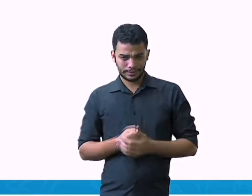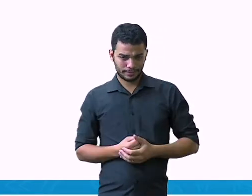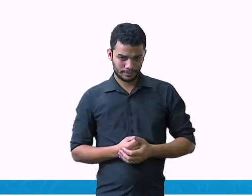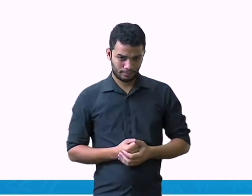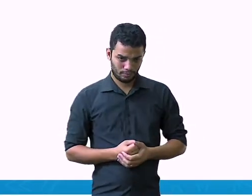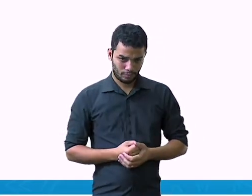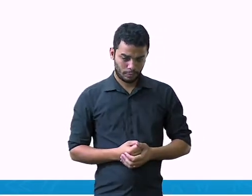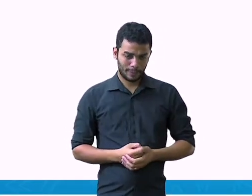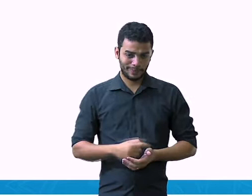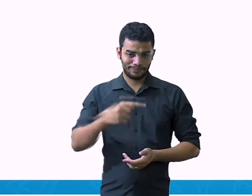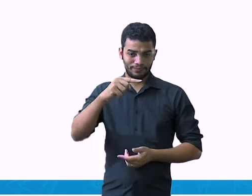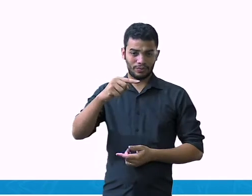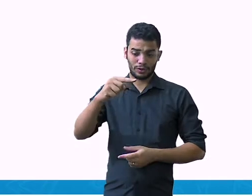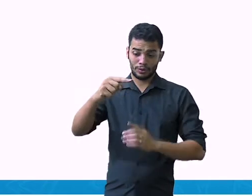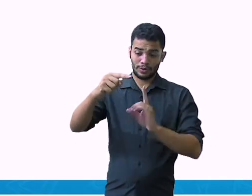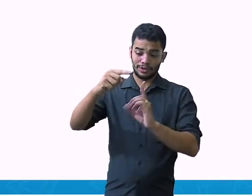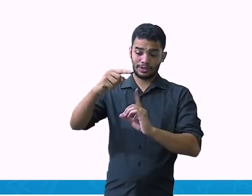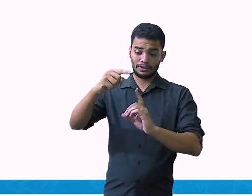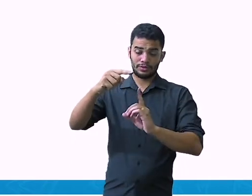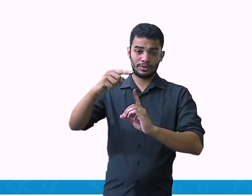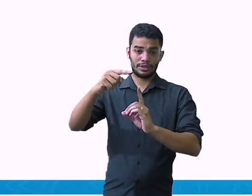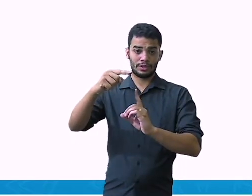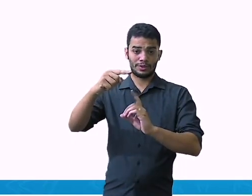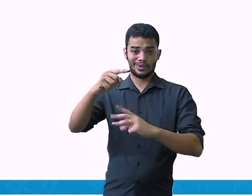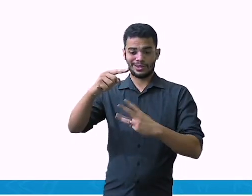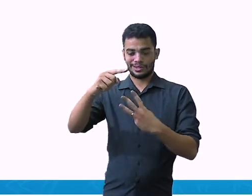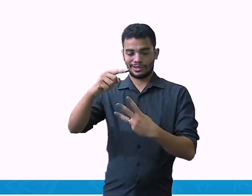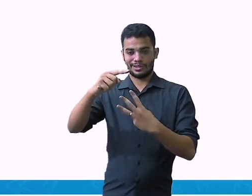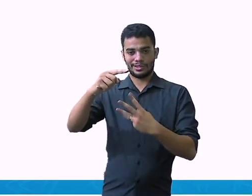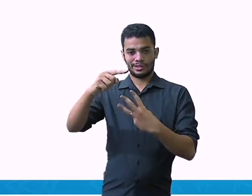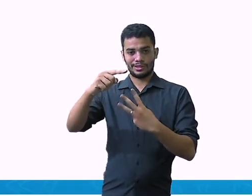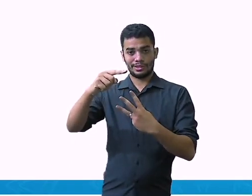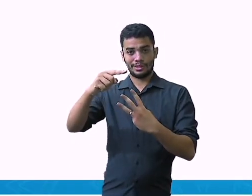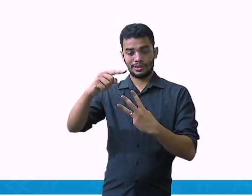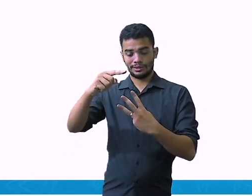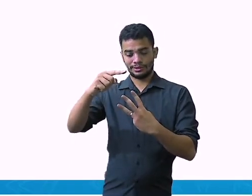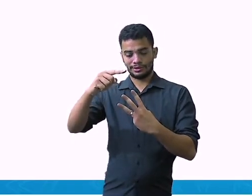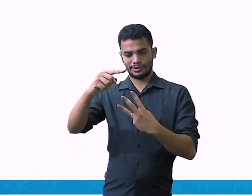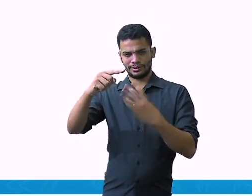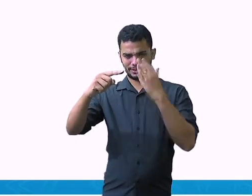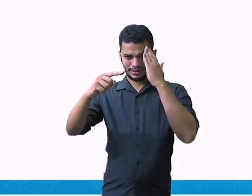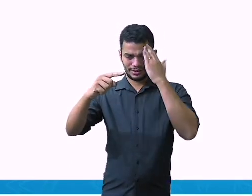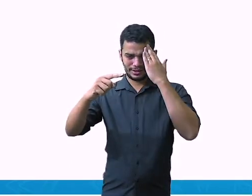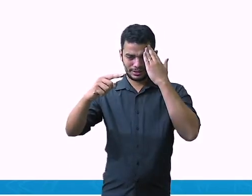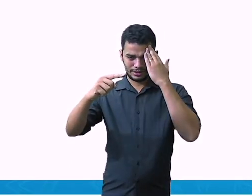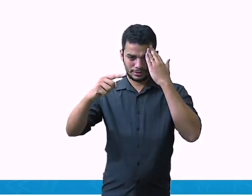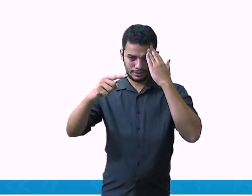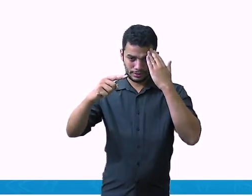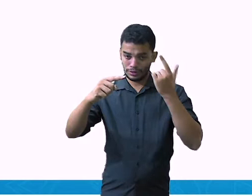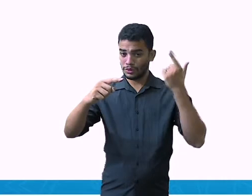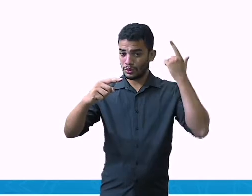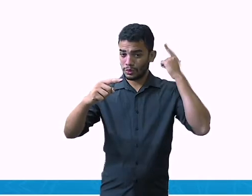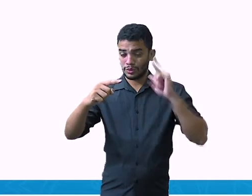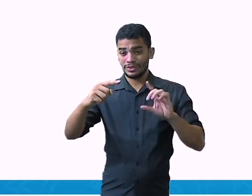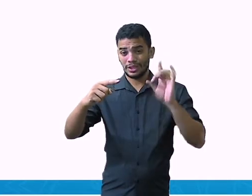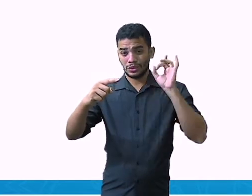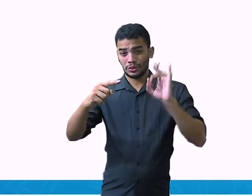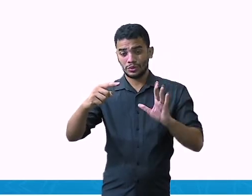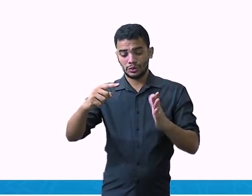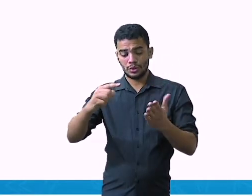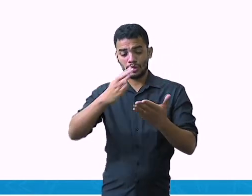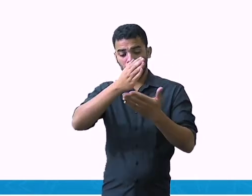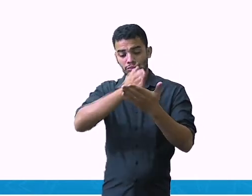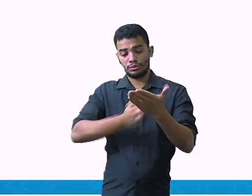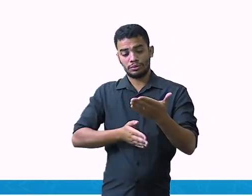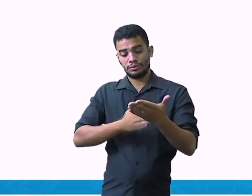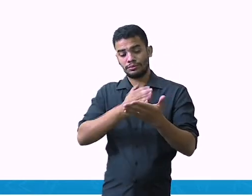aqui? O denominador não é 3? Significa que cada círculo desse só pode ser repartido em 3, ok?